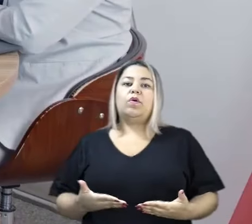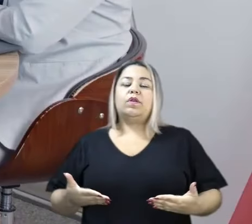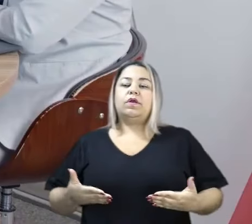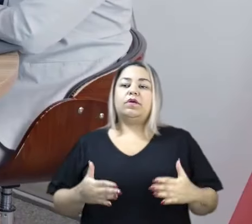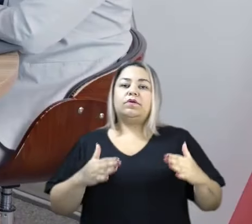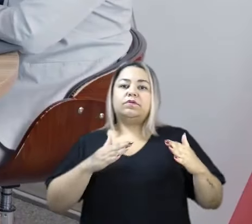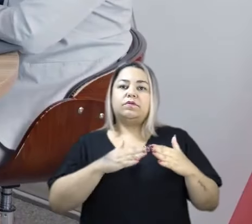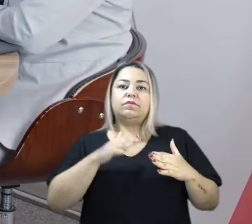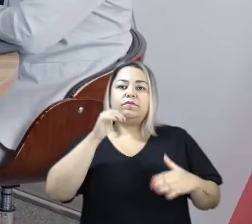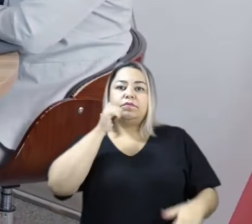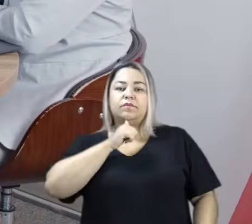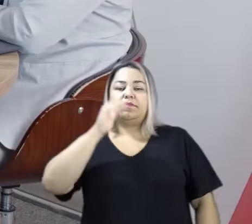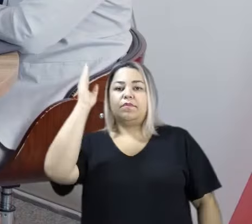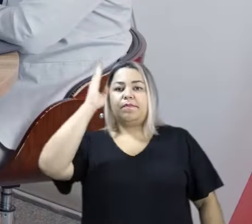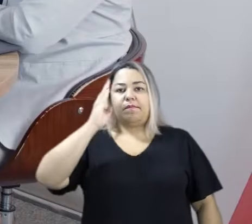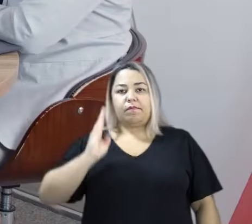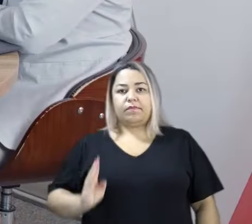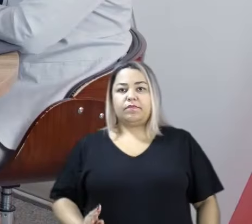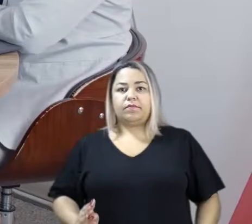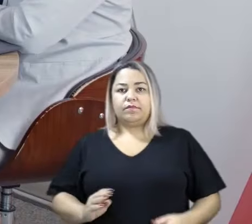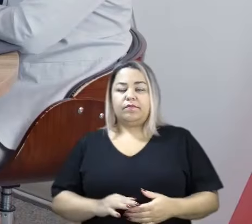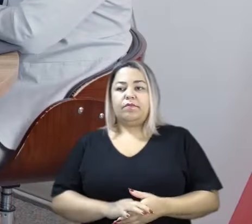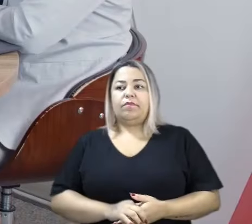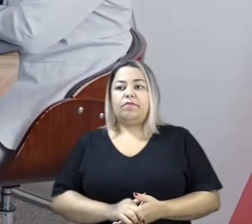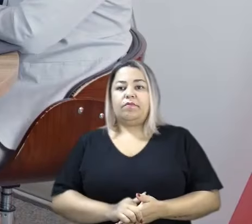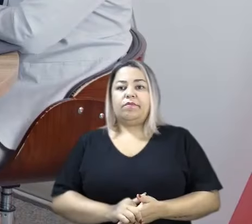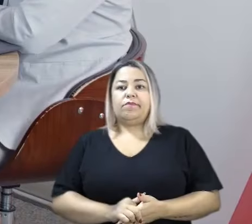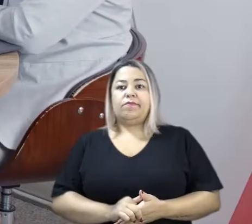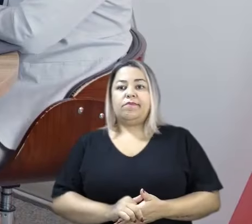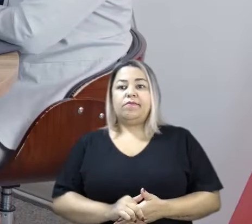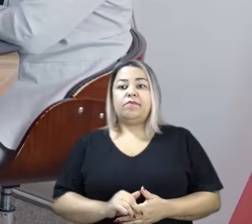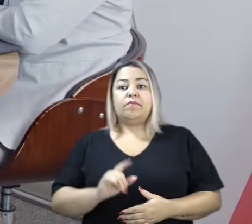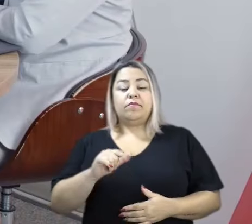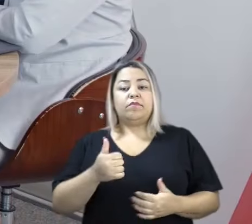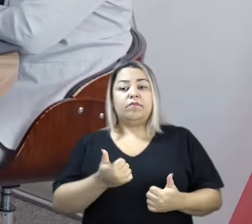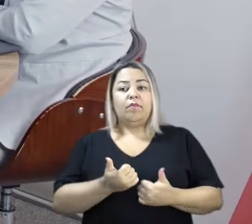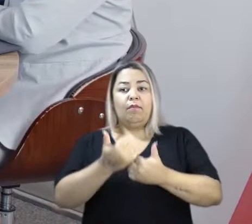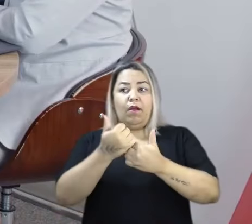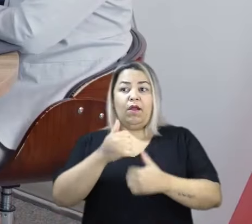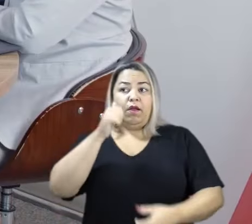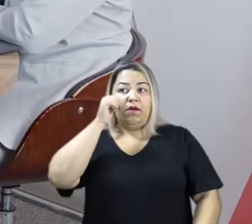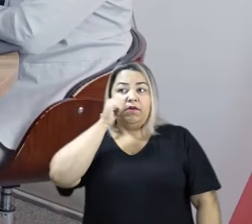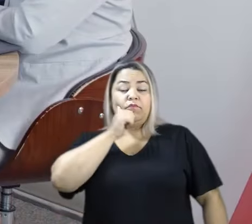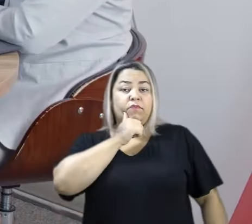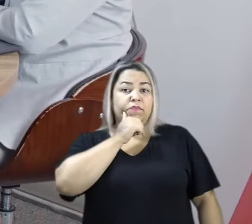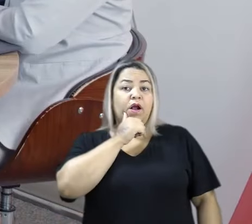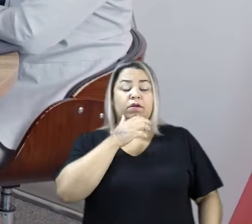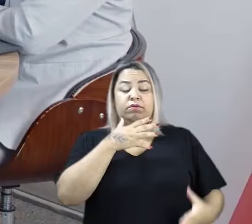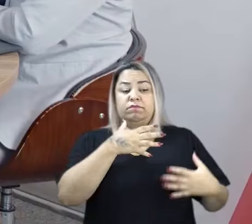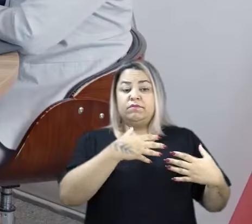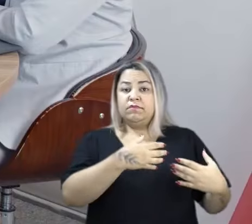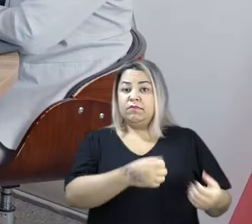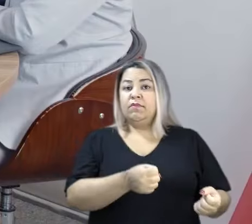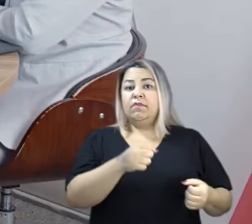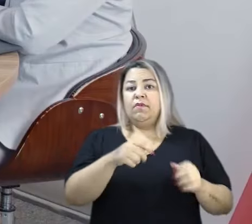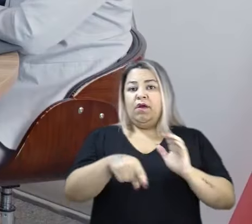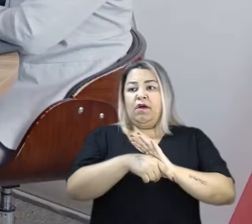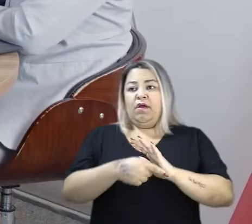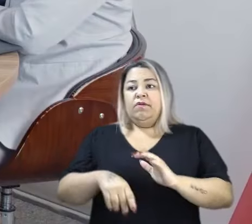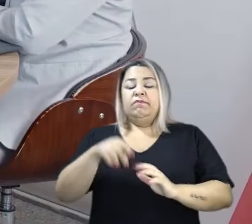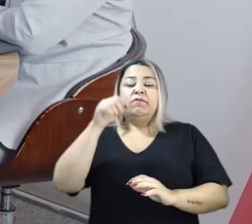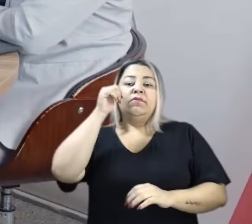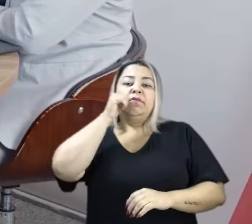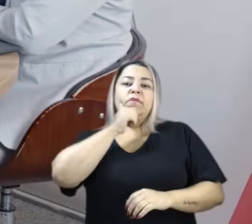Casa da Mulher Brasileira, são pontos de apoio para as mulheres, né, de acolhimento para as mulheres, que também